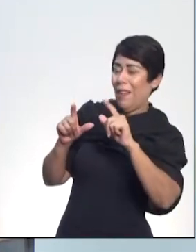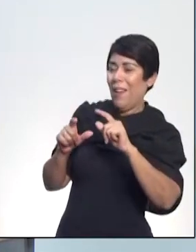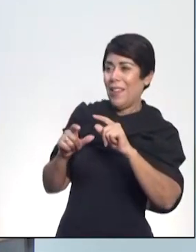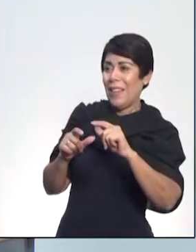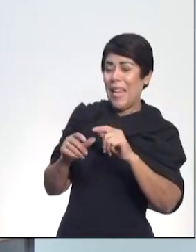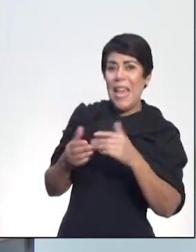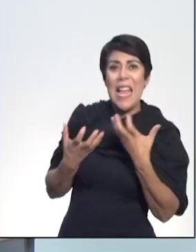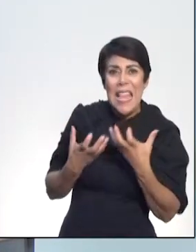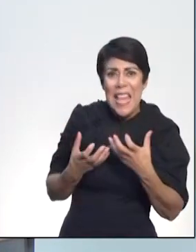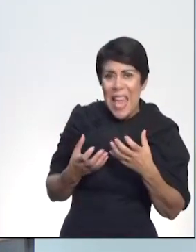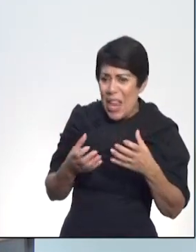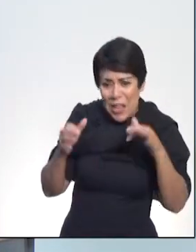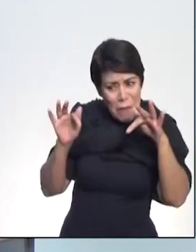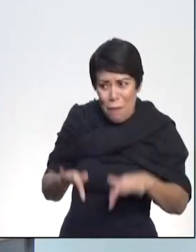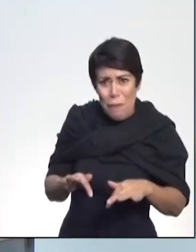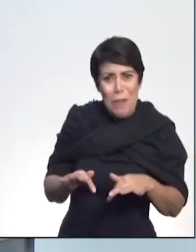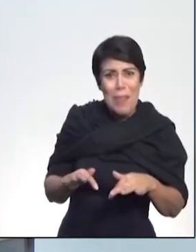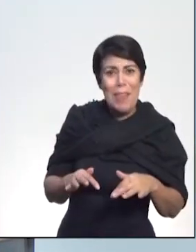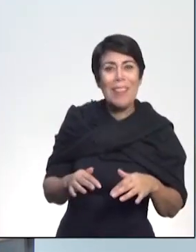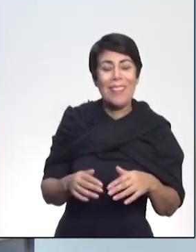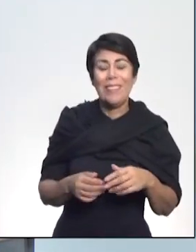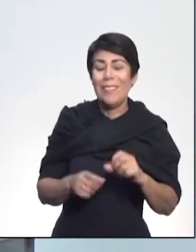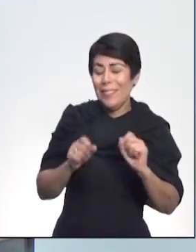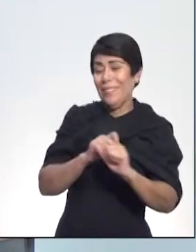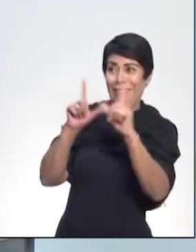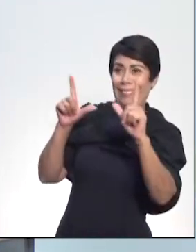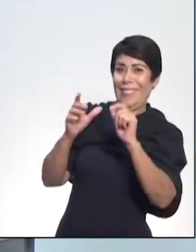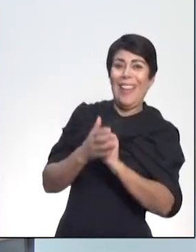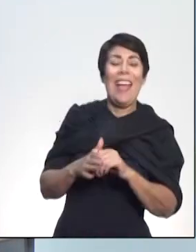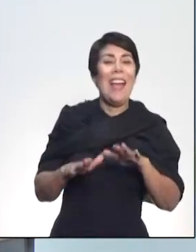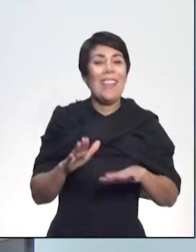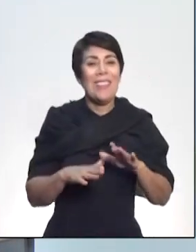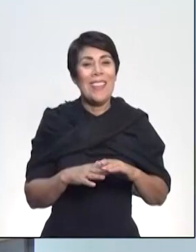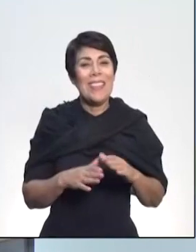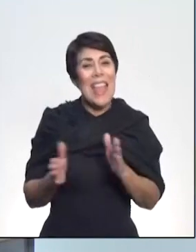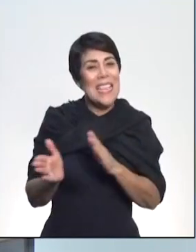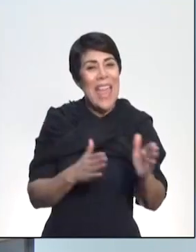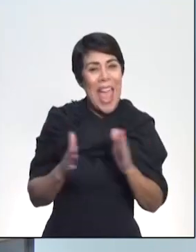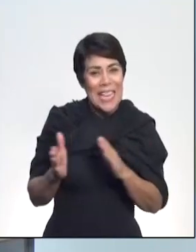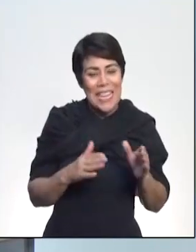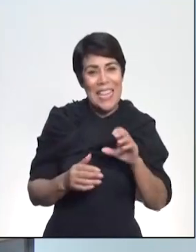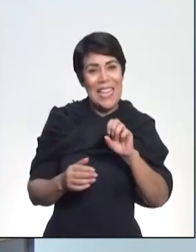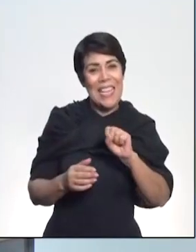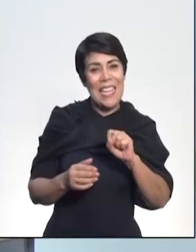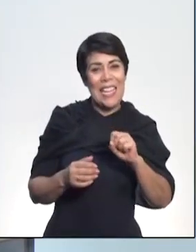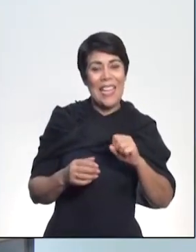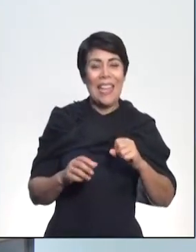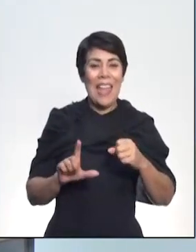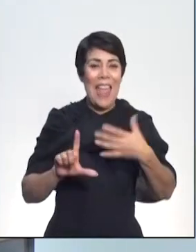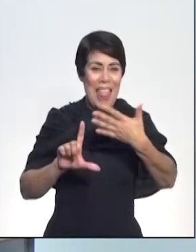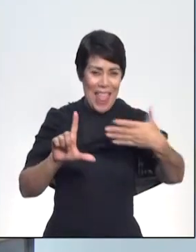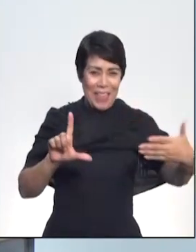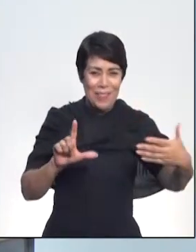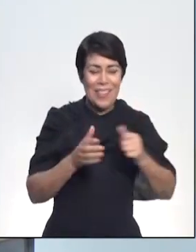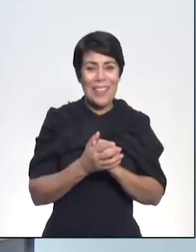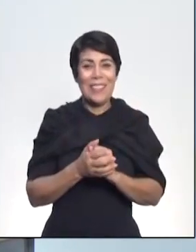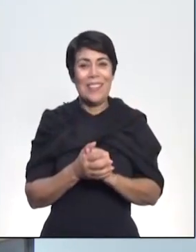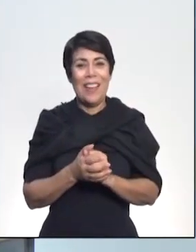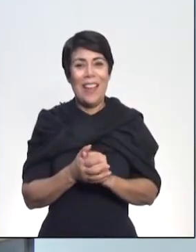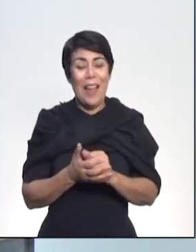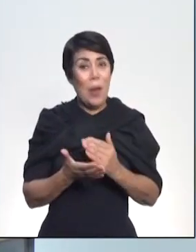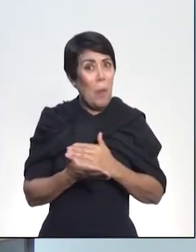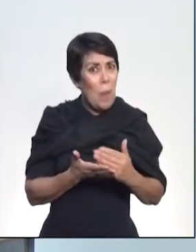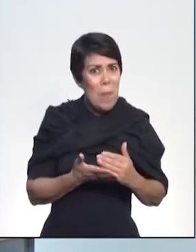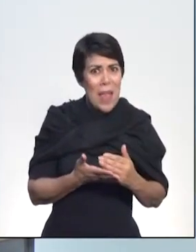a maratonar. Exato. E você fica sábado e domingo, você tem outros afazeres, mas você quer terminar aquela